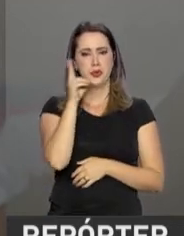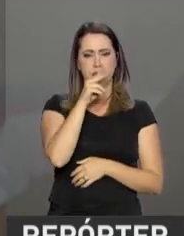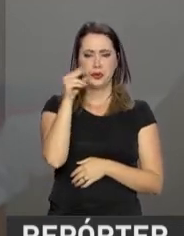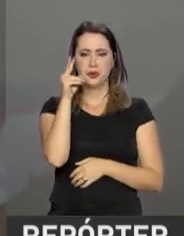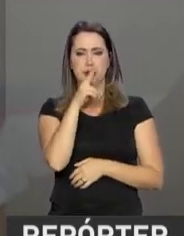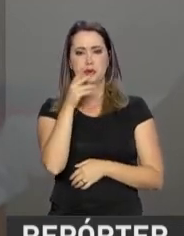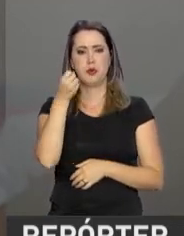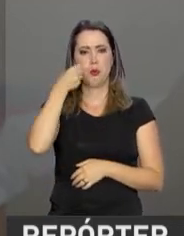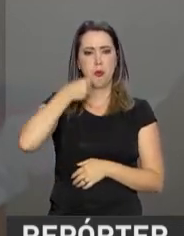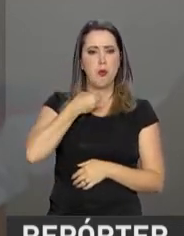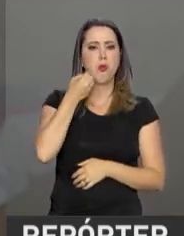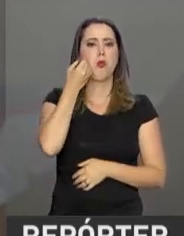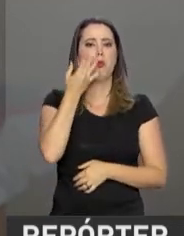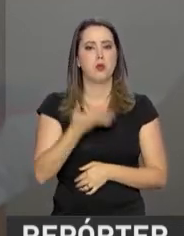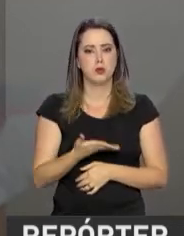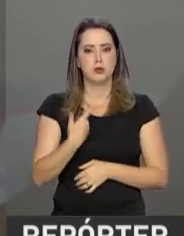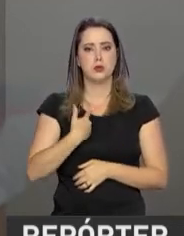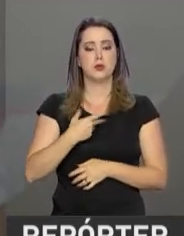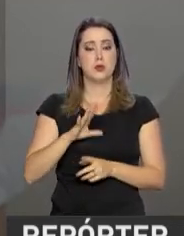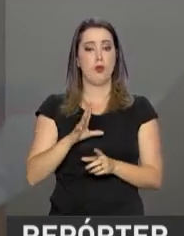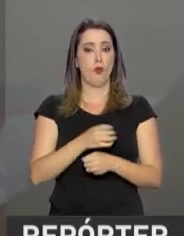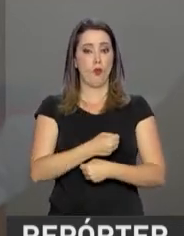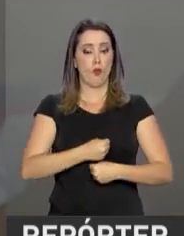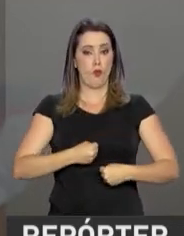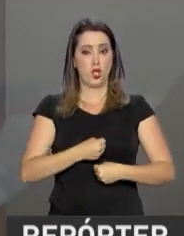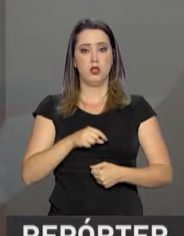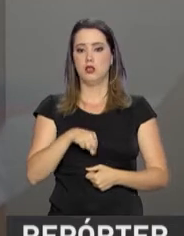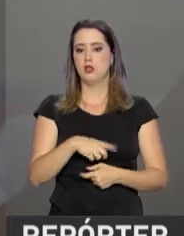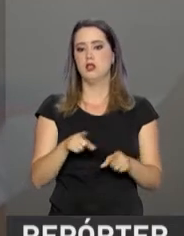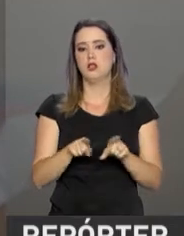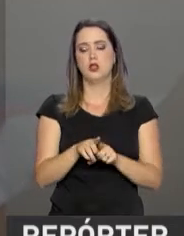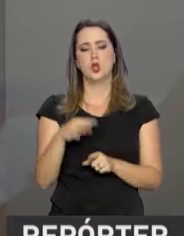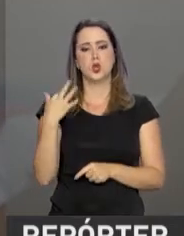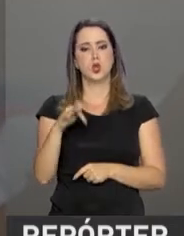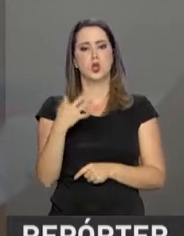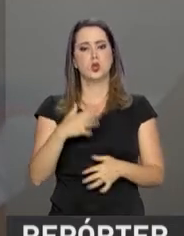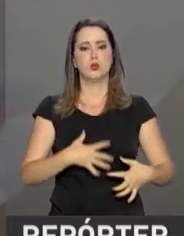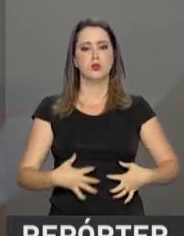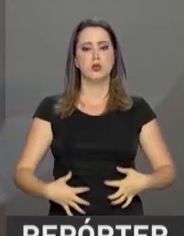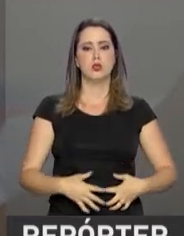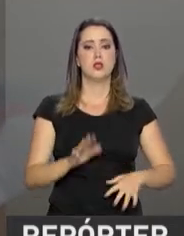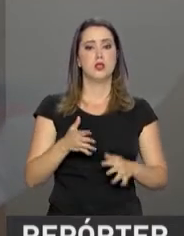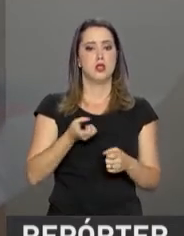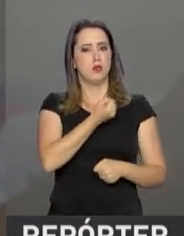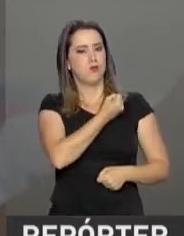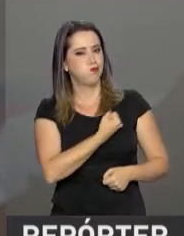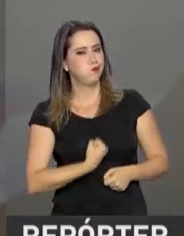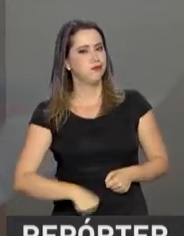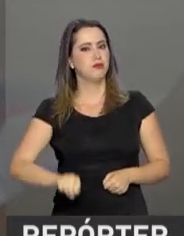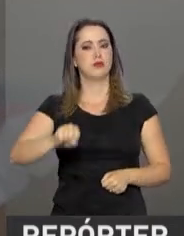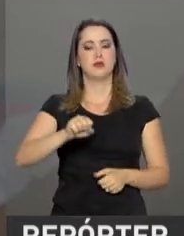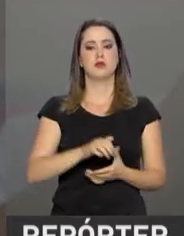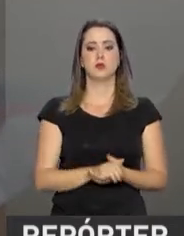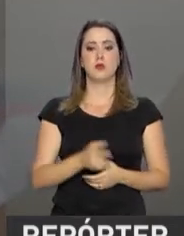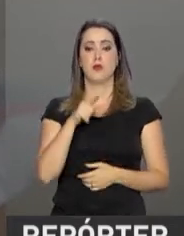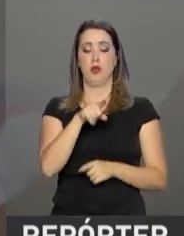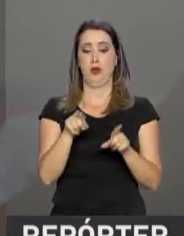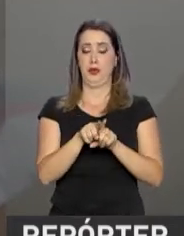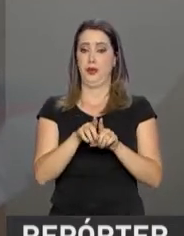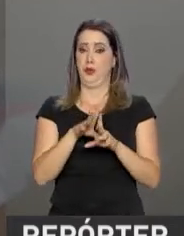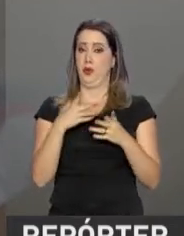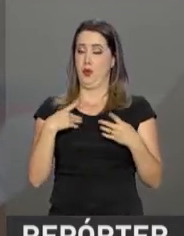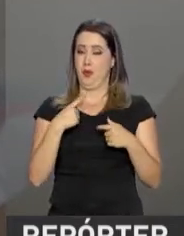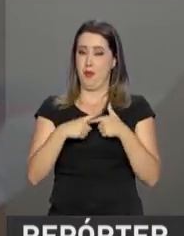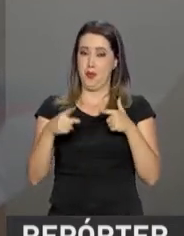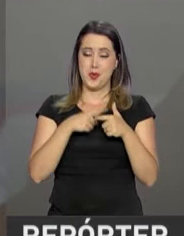também náusea vômito constipação dor abdominal e raramente diarréia a forma paralítica da doença pode